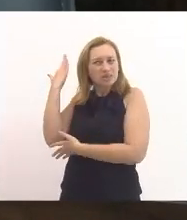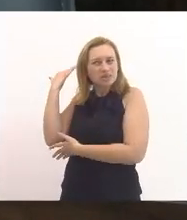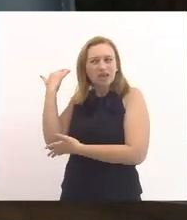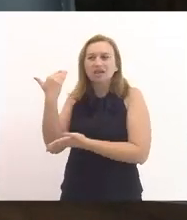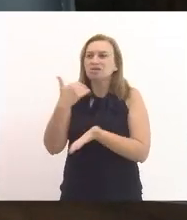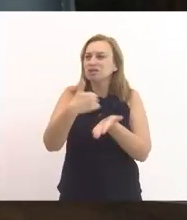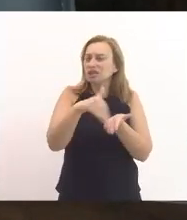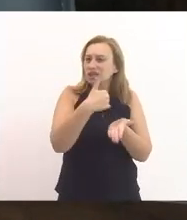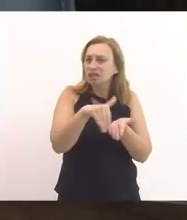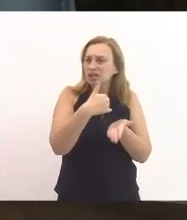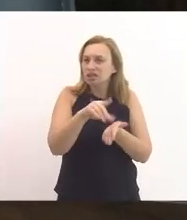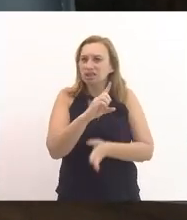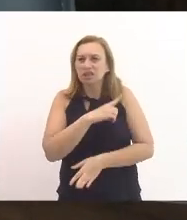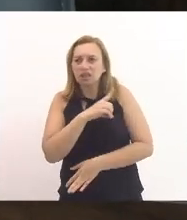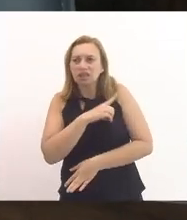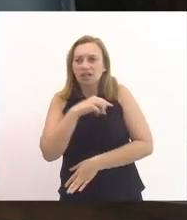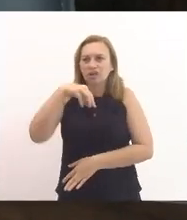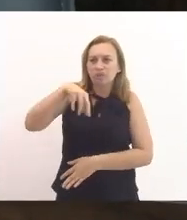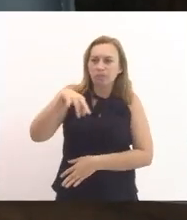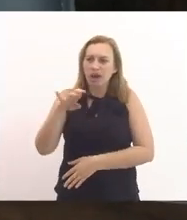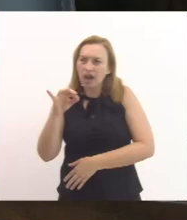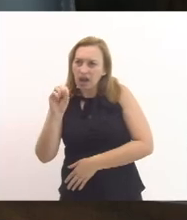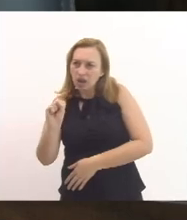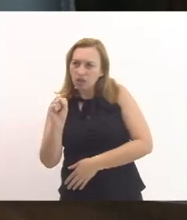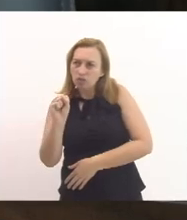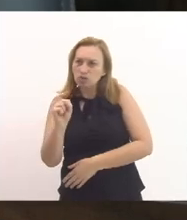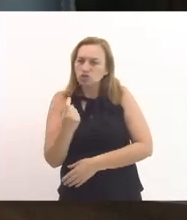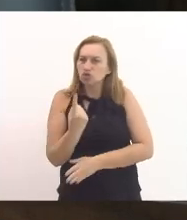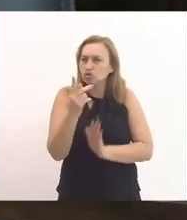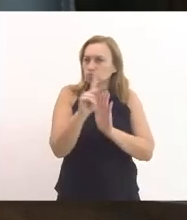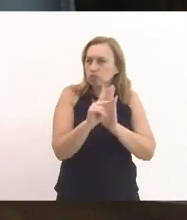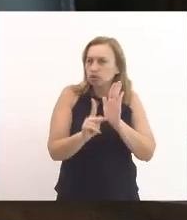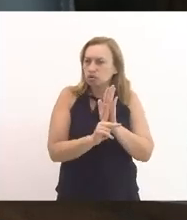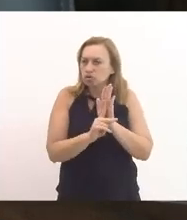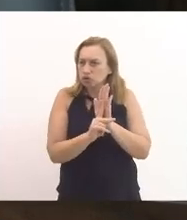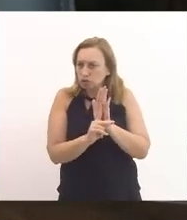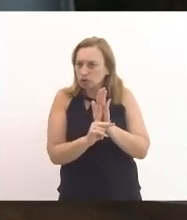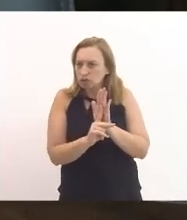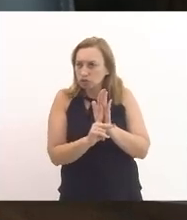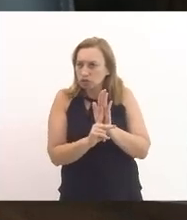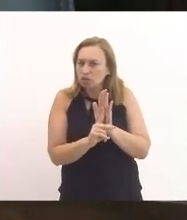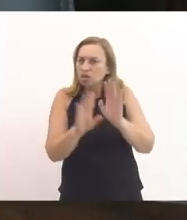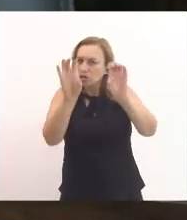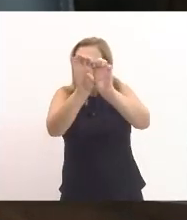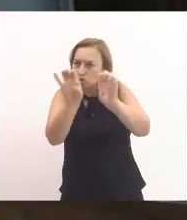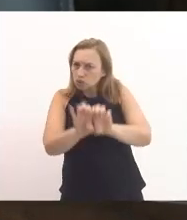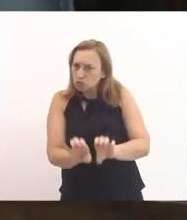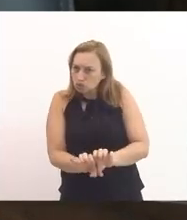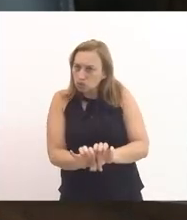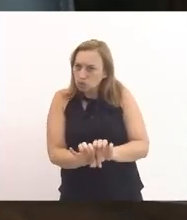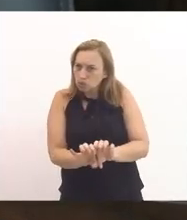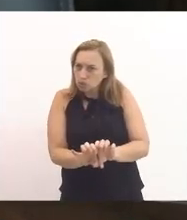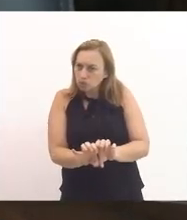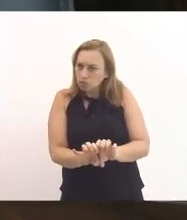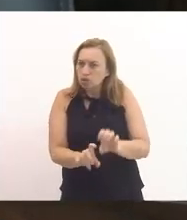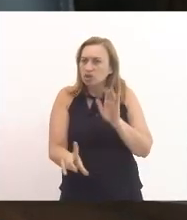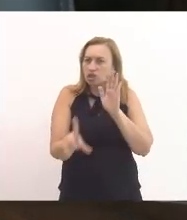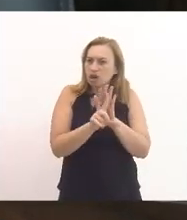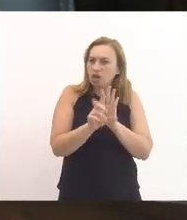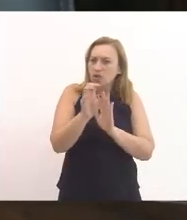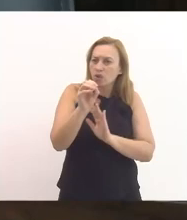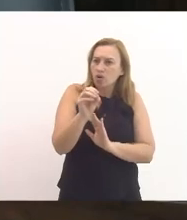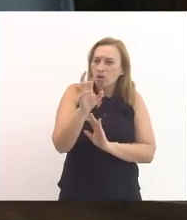o secretário é o delegado Marcus Vinícius um projeto que foi em que tinha uma estrutura de um projeto de lei